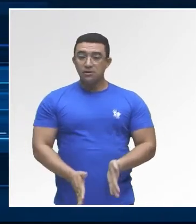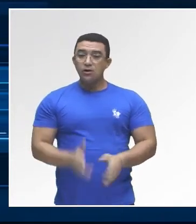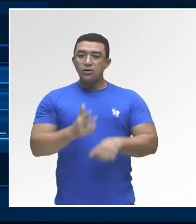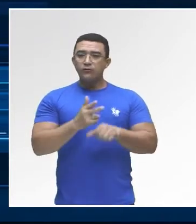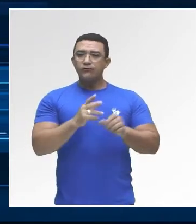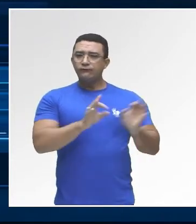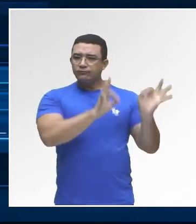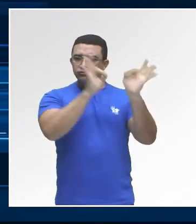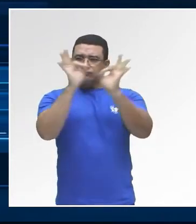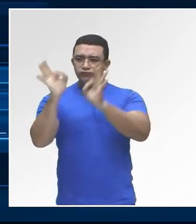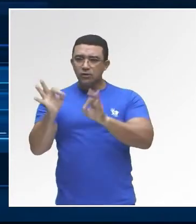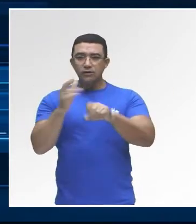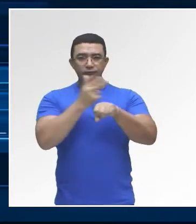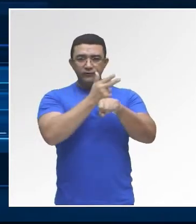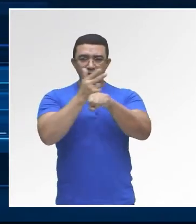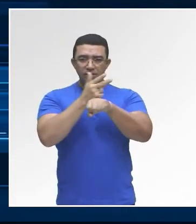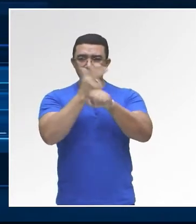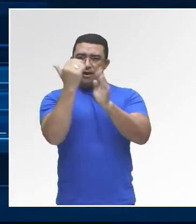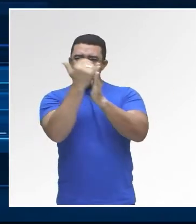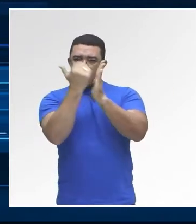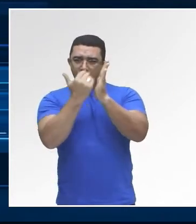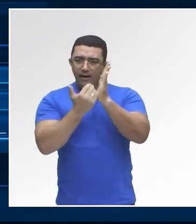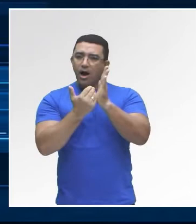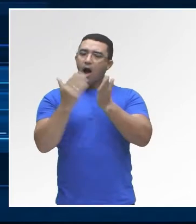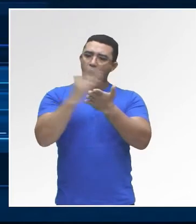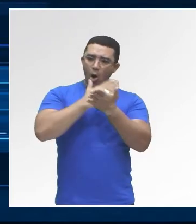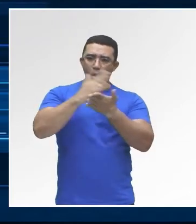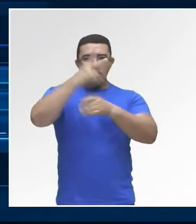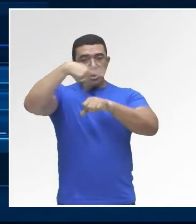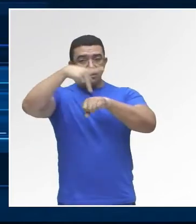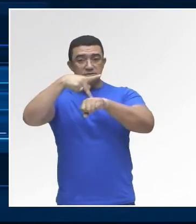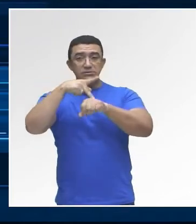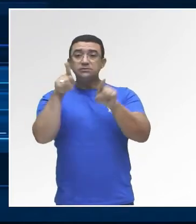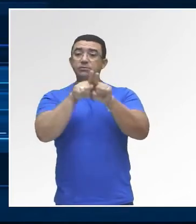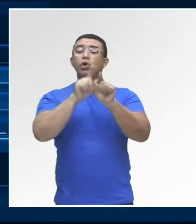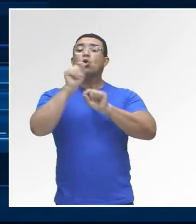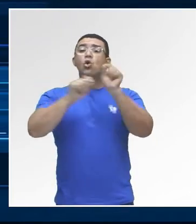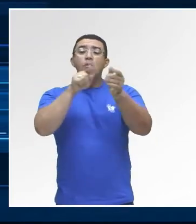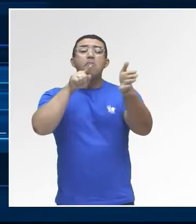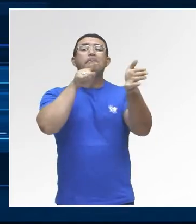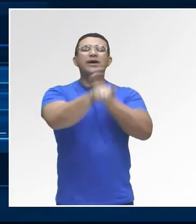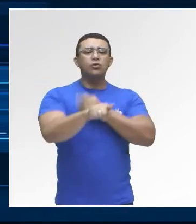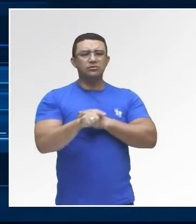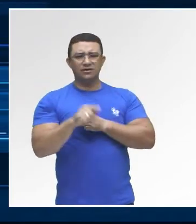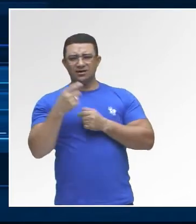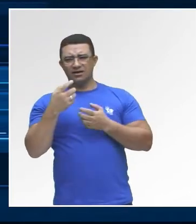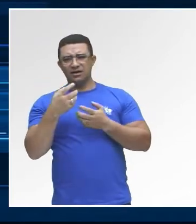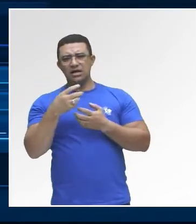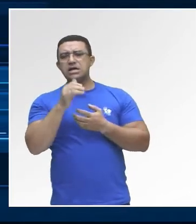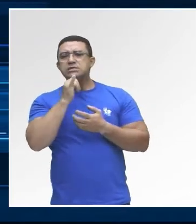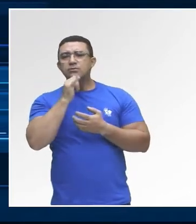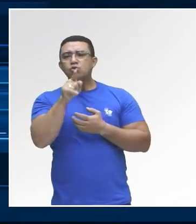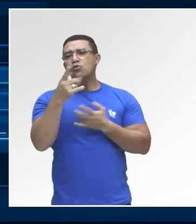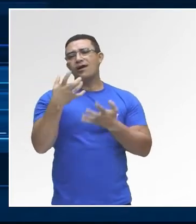lista de pequenos países. Viram como é que faz a pergunta, né, para uma pessoa, se você quer saber qual é o país de origem